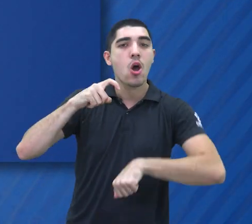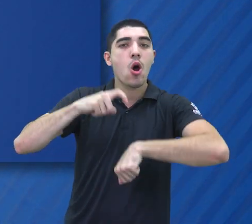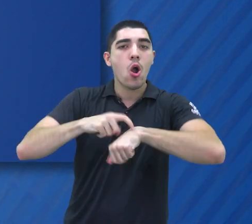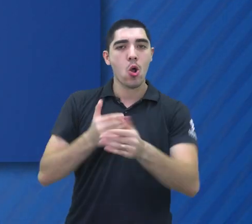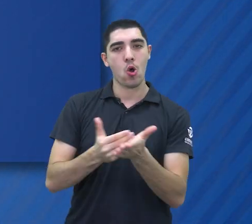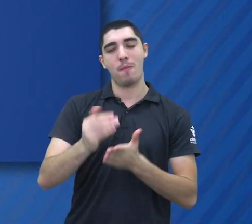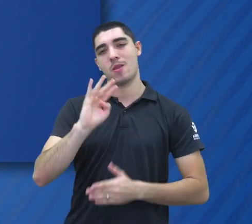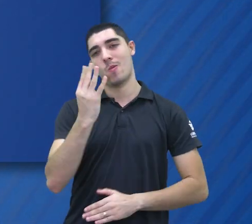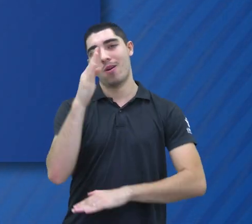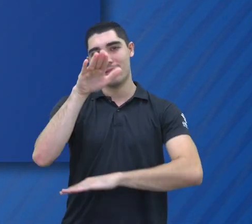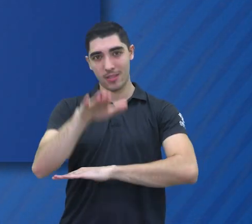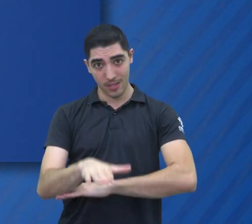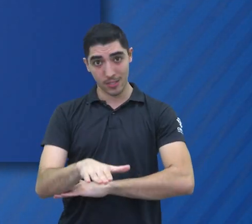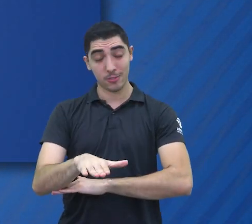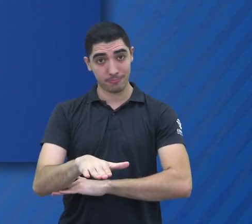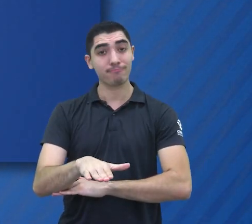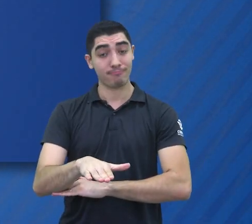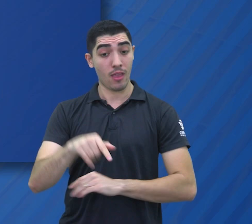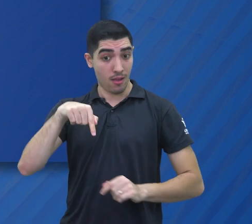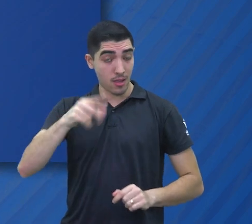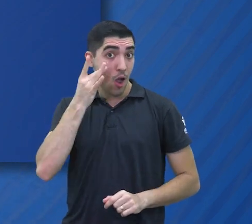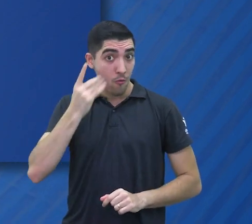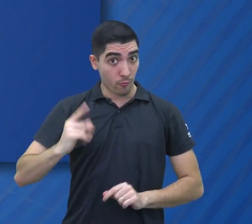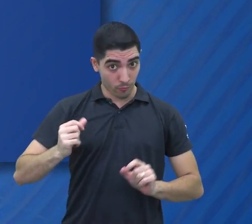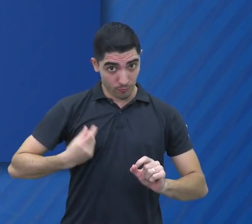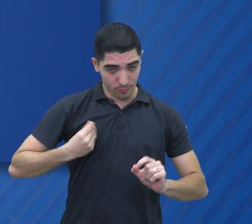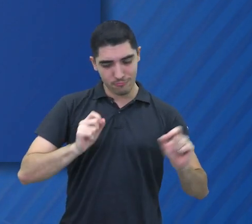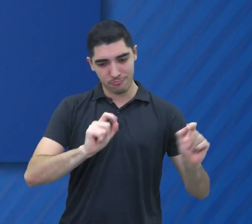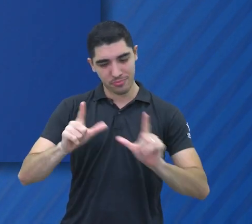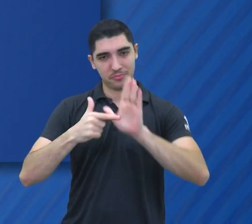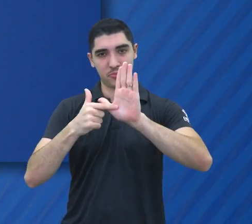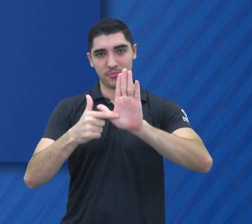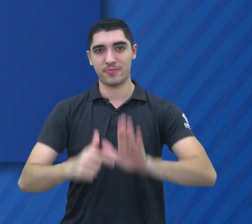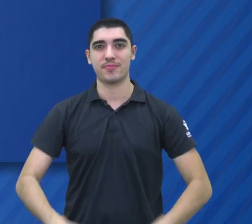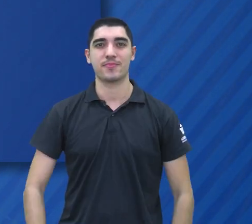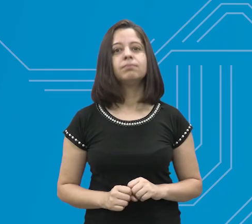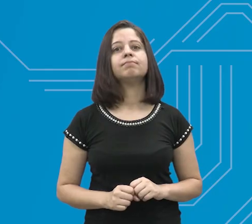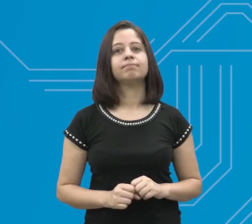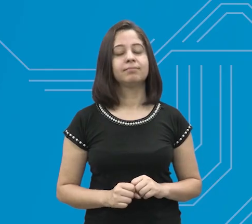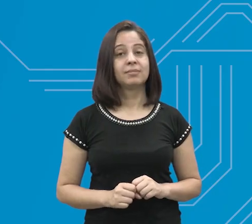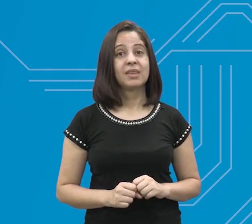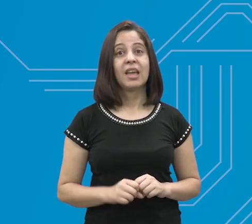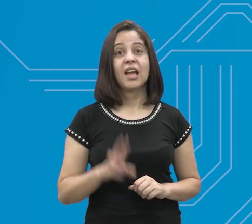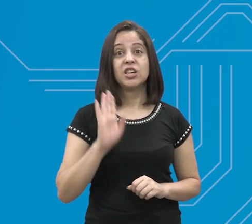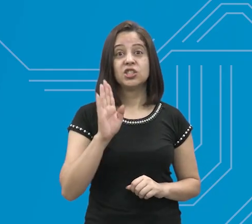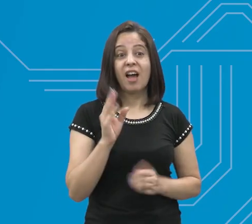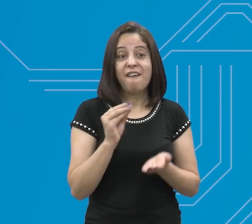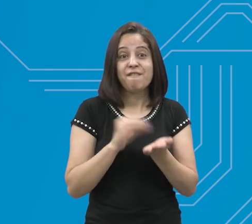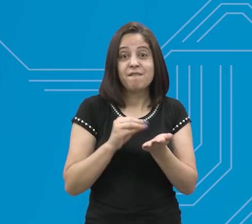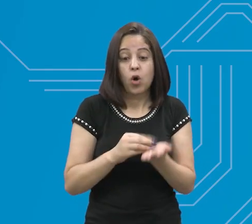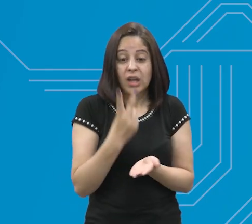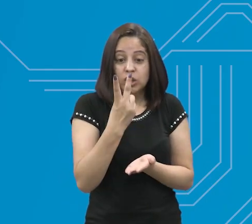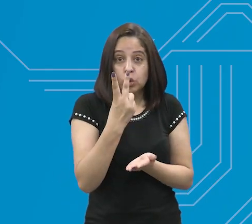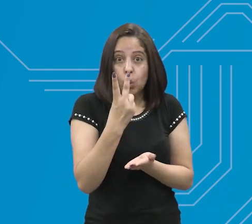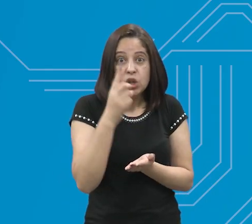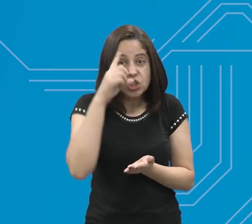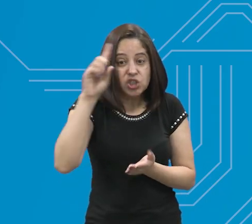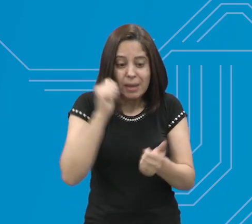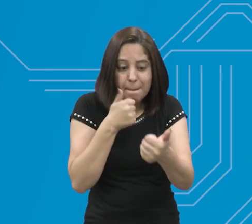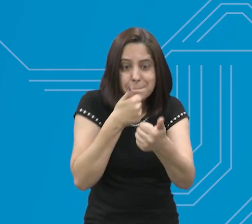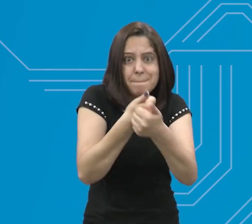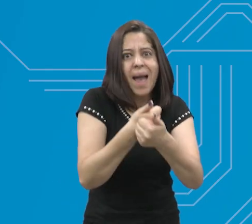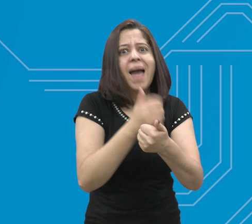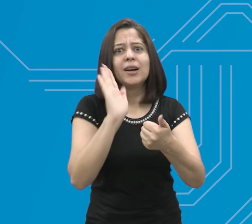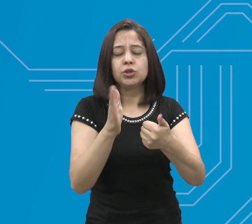as terças e quintas, a partir das 4 da tarde, com transmissão ao vivo. Faltam 2 dias para as eleições.